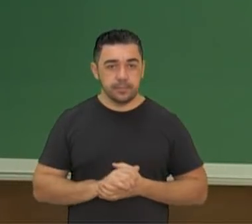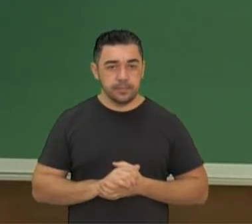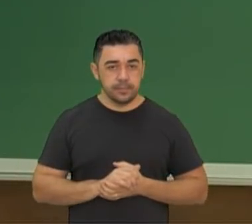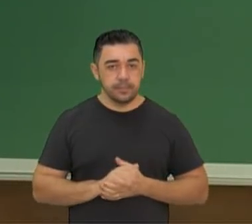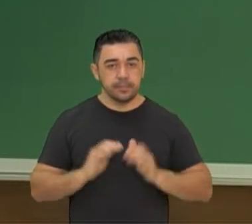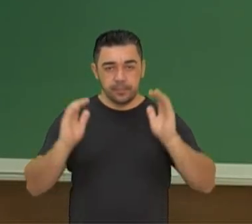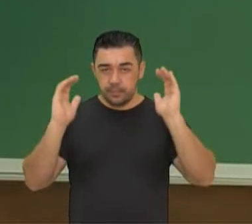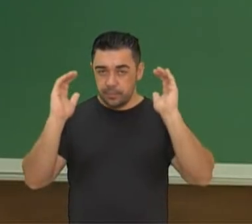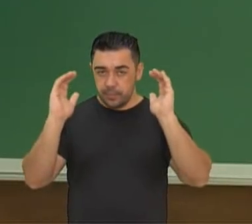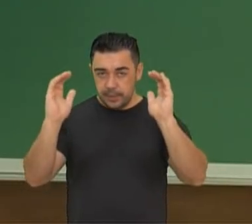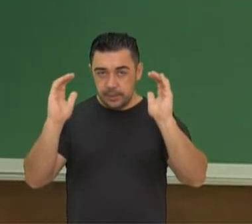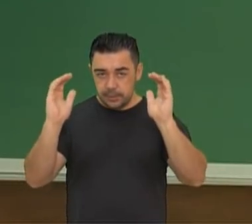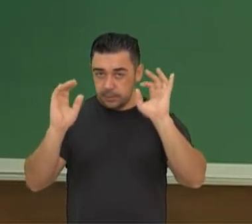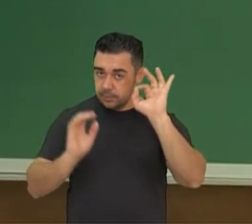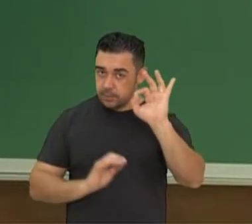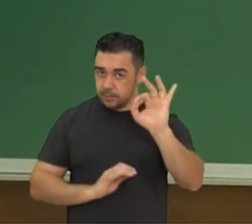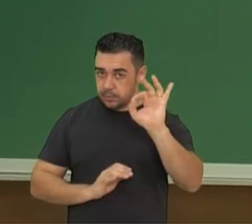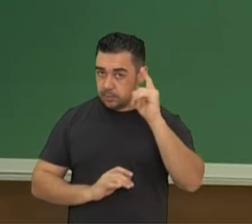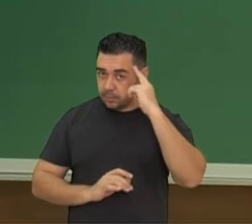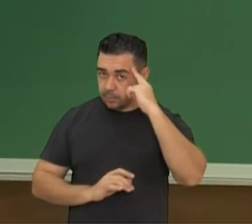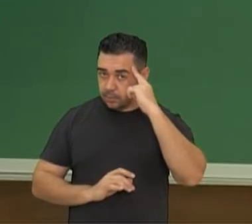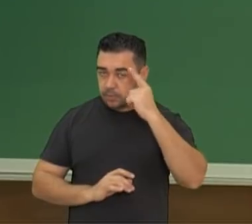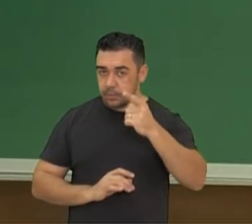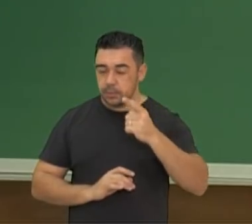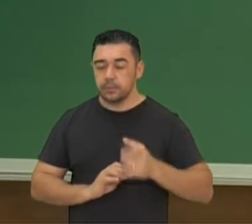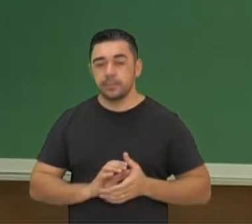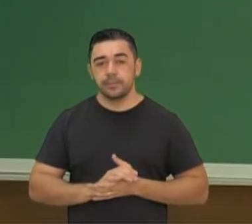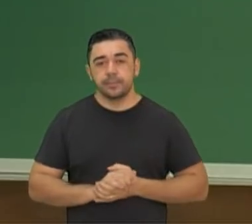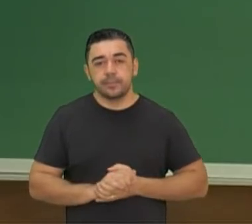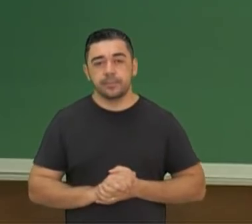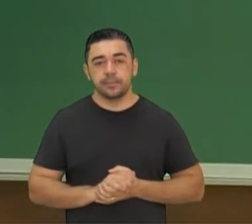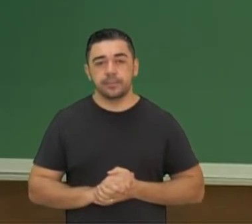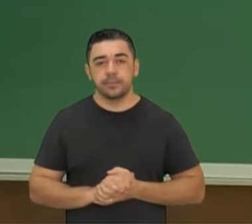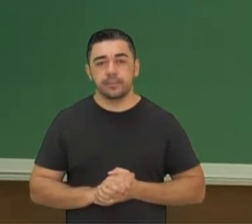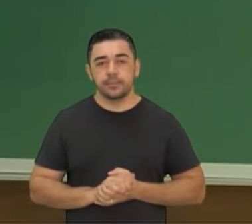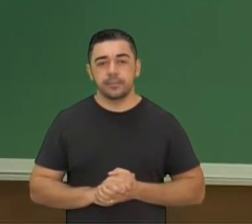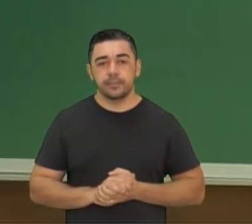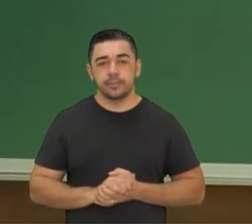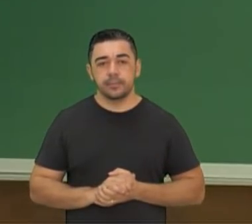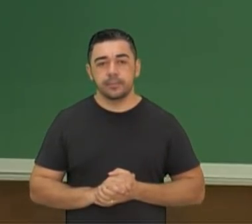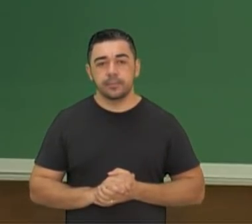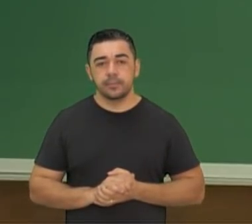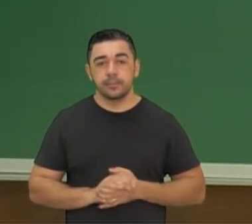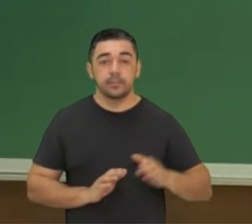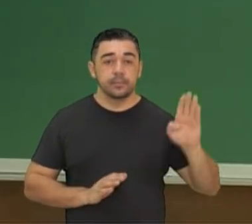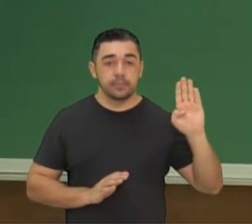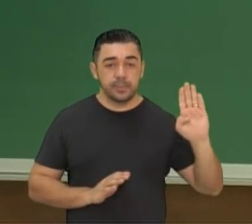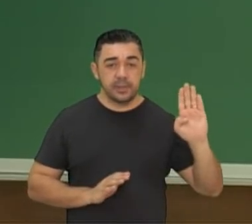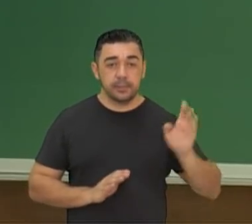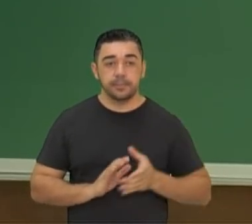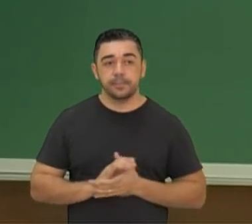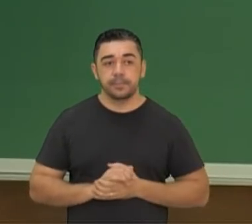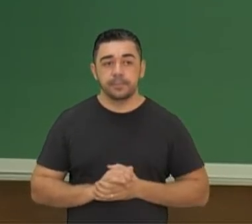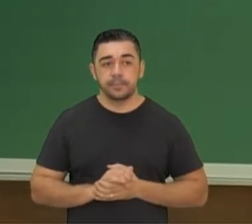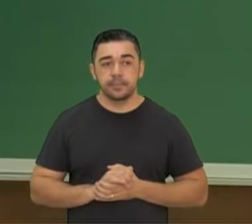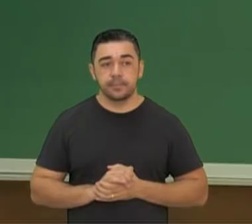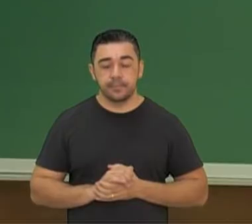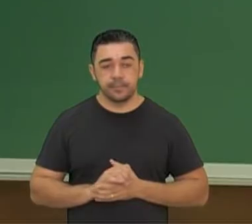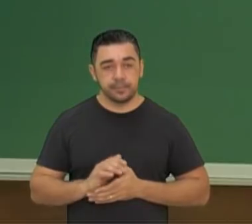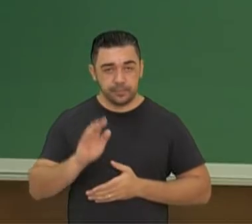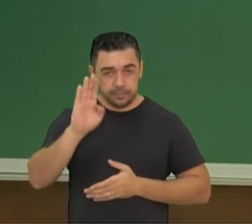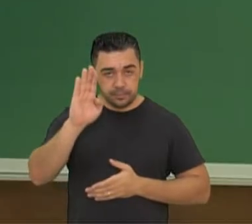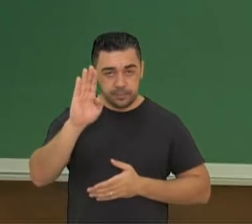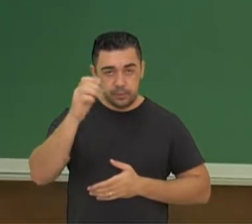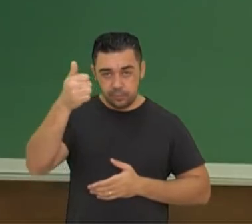Abre parênteses, menos 3, vírgula, 2, fecha parênteses. Tá bom? E o ponto B? O ponto B está aqui,